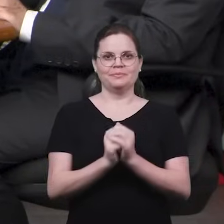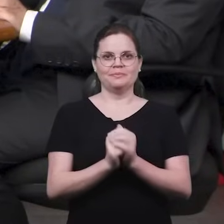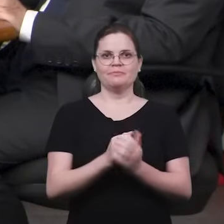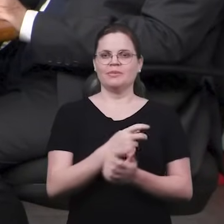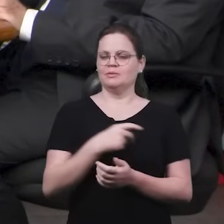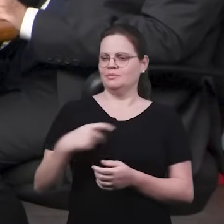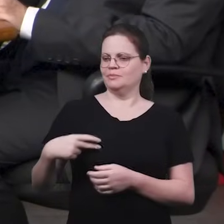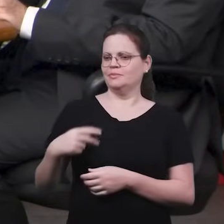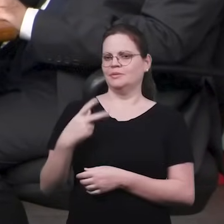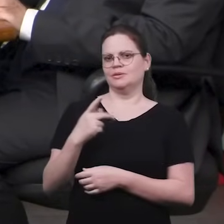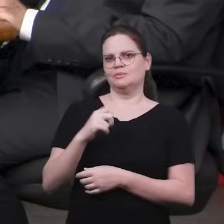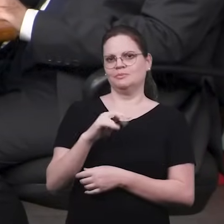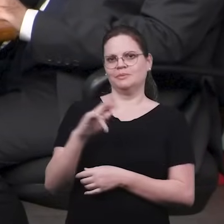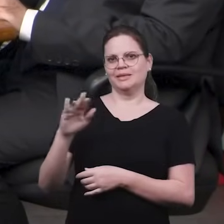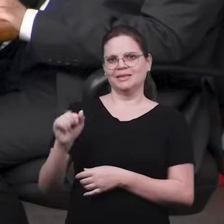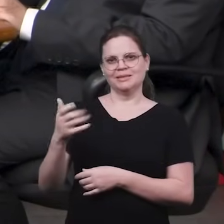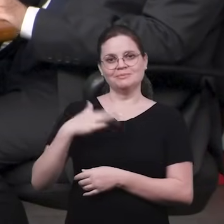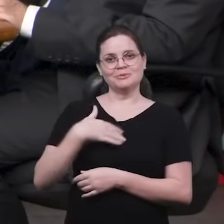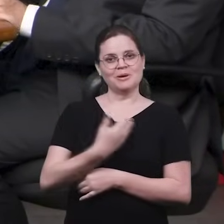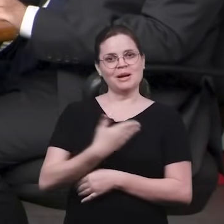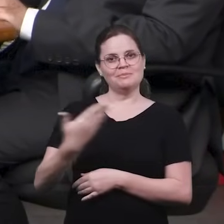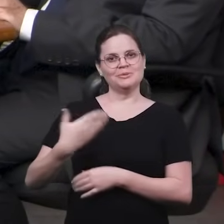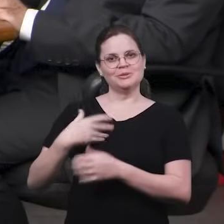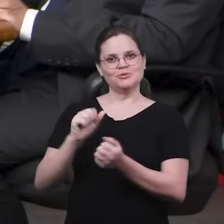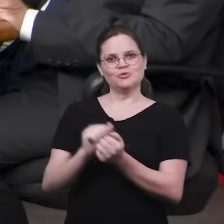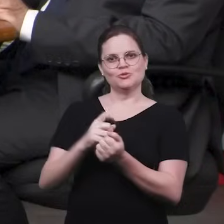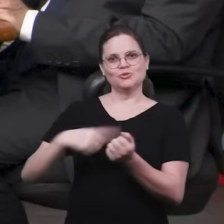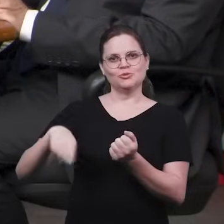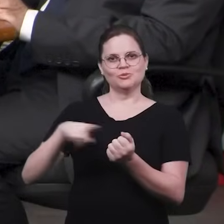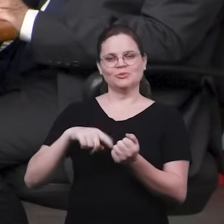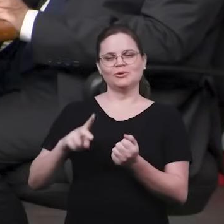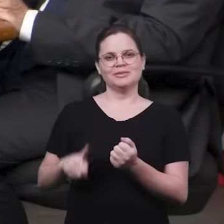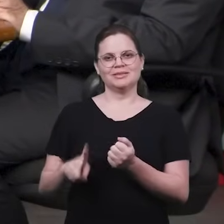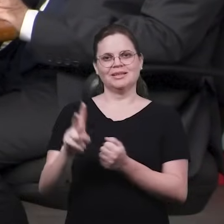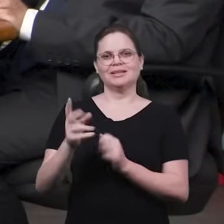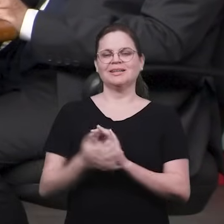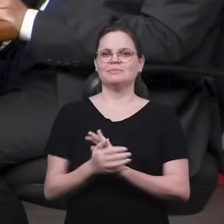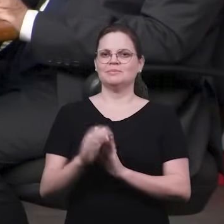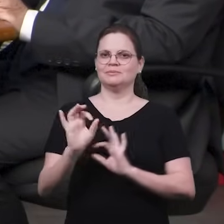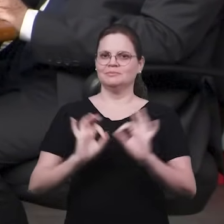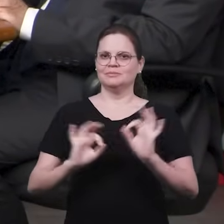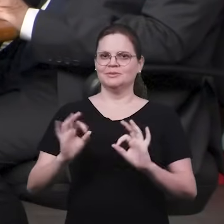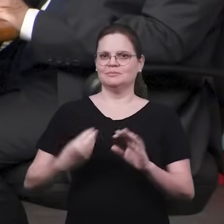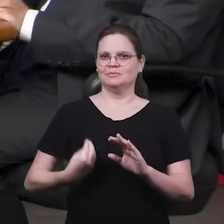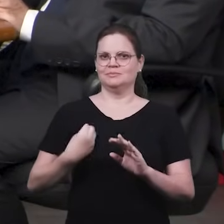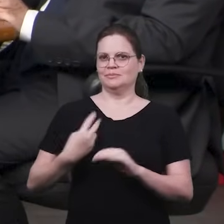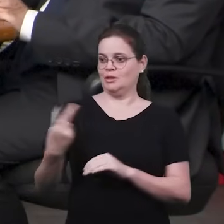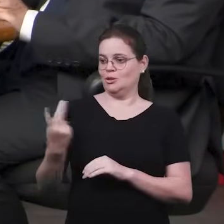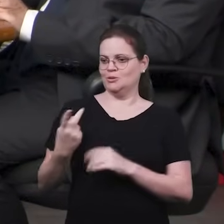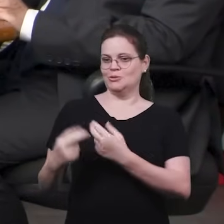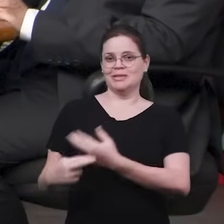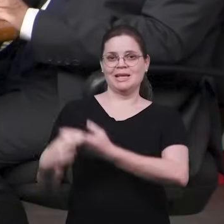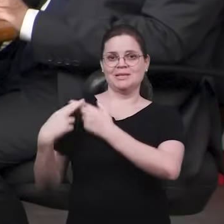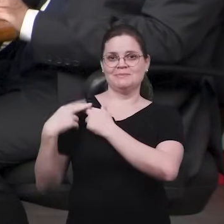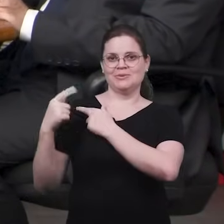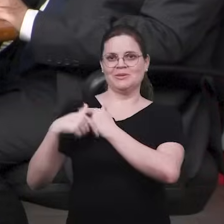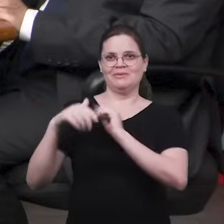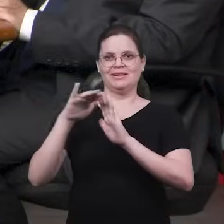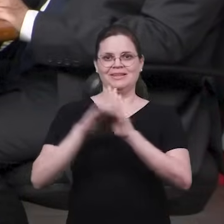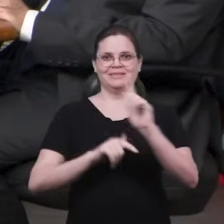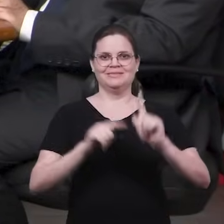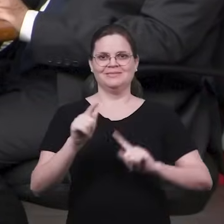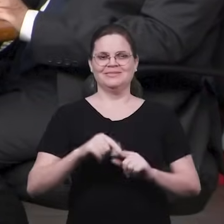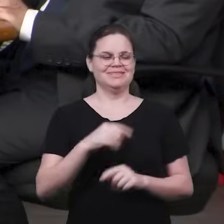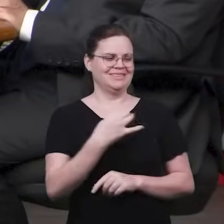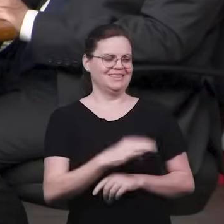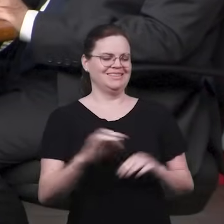Amém. Obrigado, pastor Luiz Fernando, meu companheiro aqui, que está sempre aqui comigo, participando, né? Nós somos os dois responsáveis por esse programa, né?